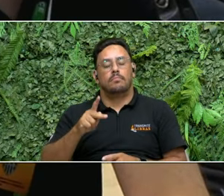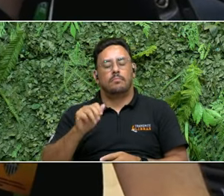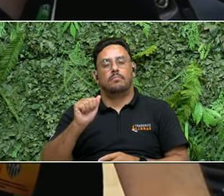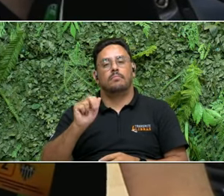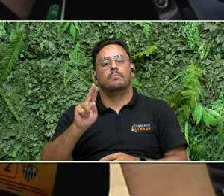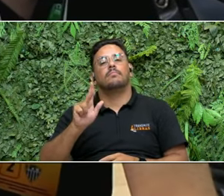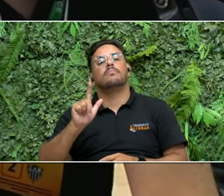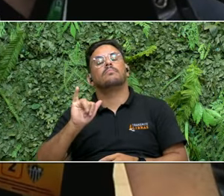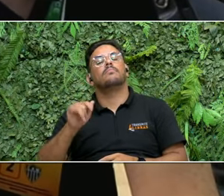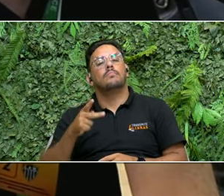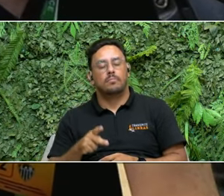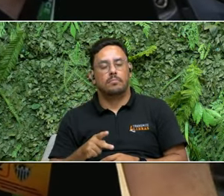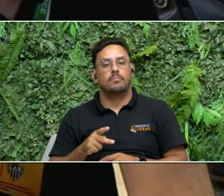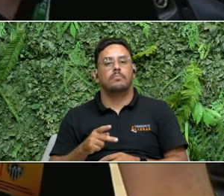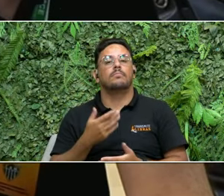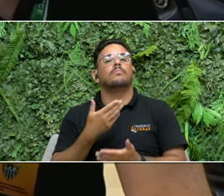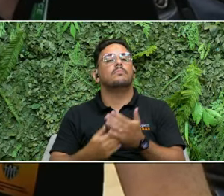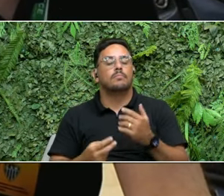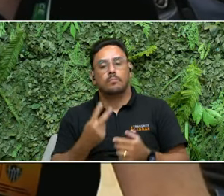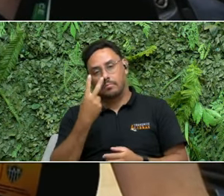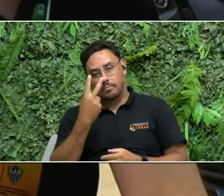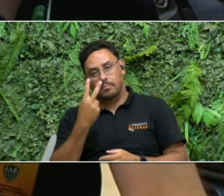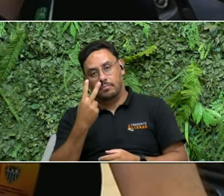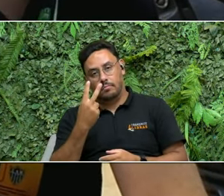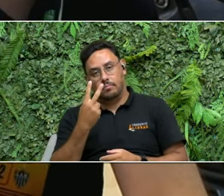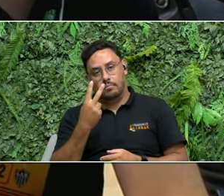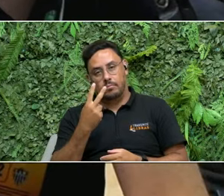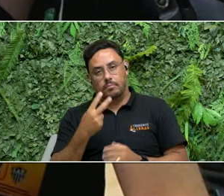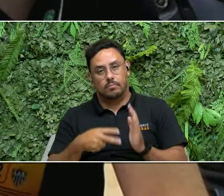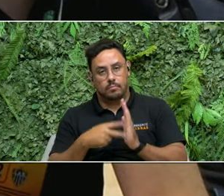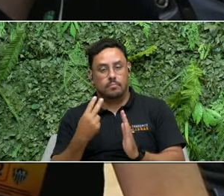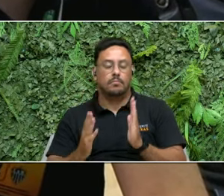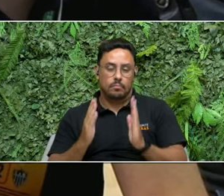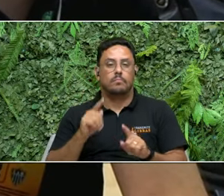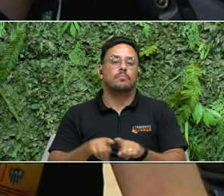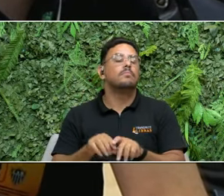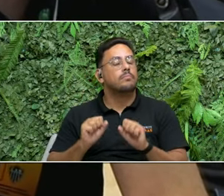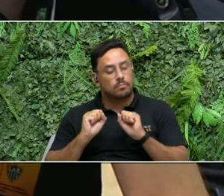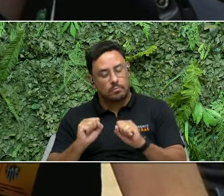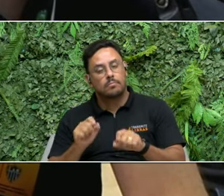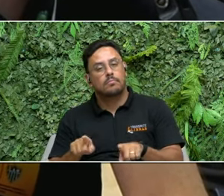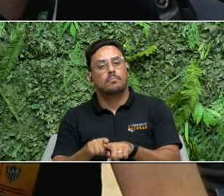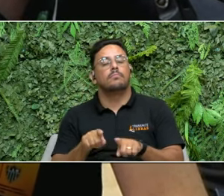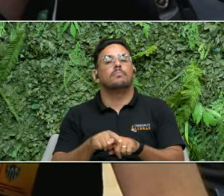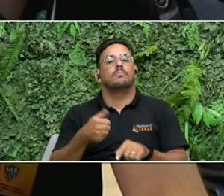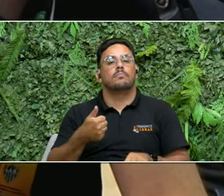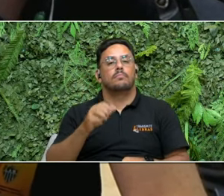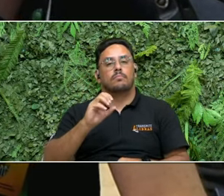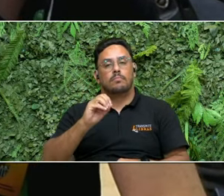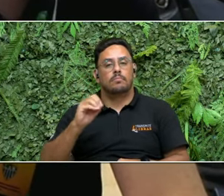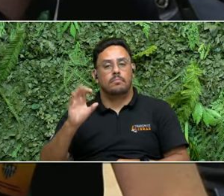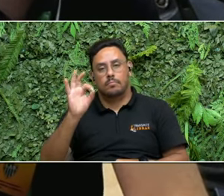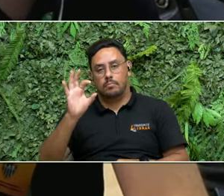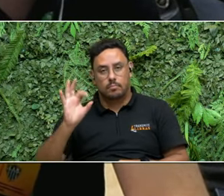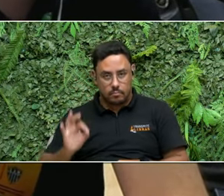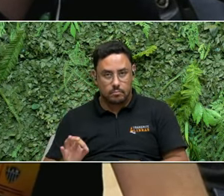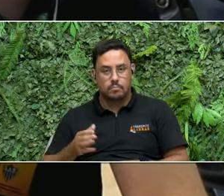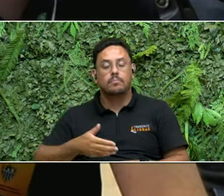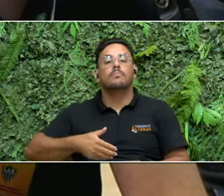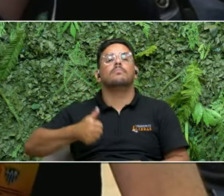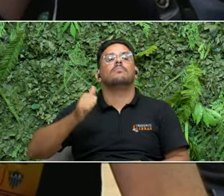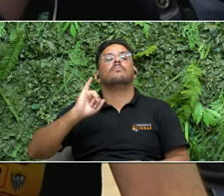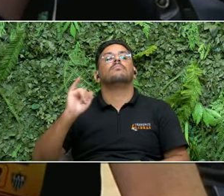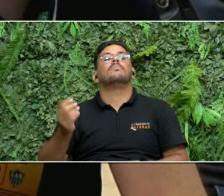gol na primeira etapa e perdeu um gol na segunda etapa então assim poderia Talvez se tivesse 100% de aproveitamento pelo menos nas melhores